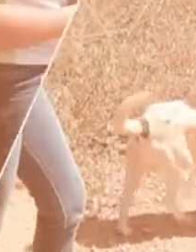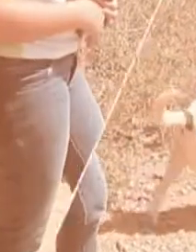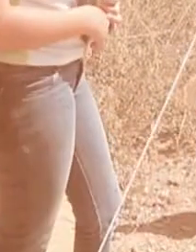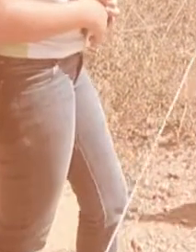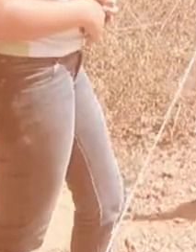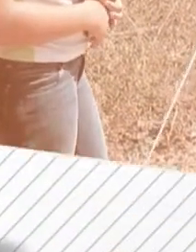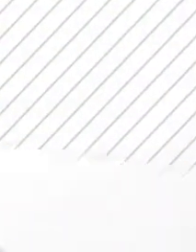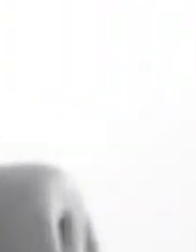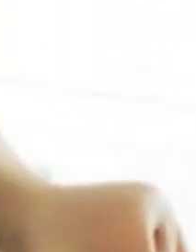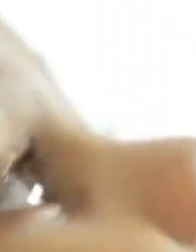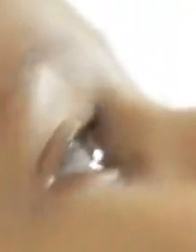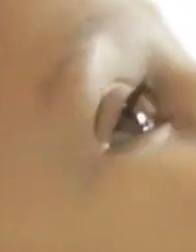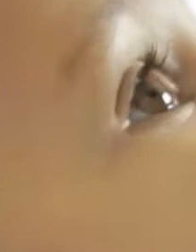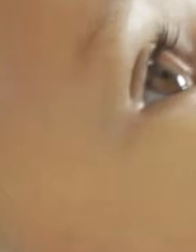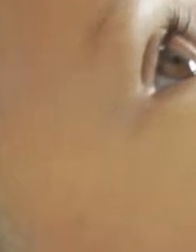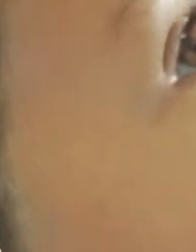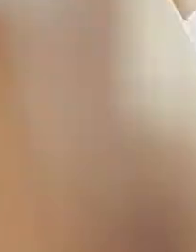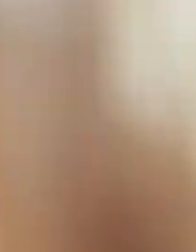Música